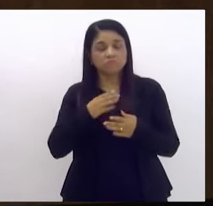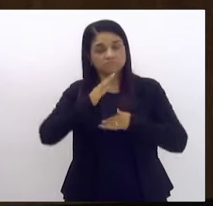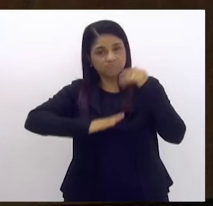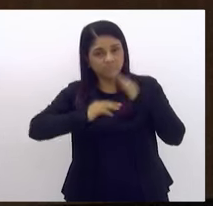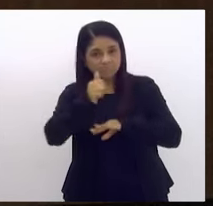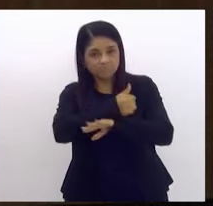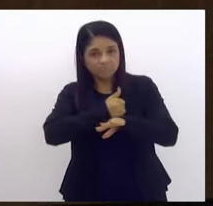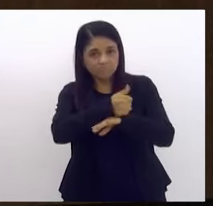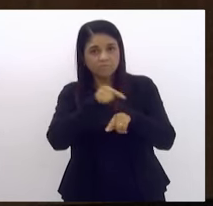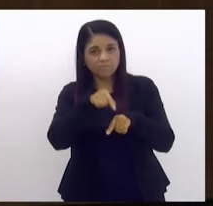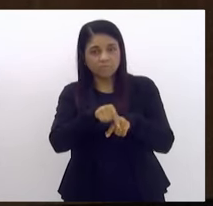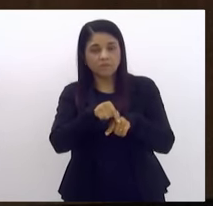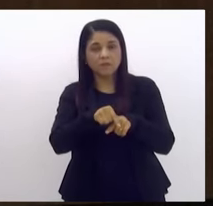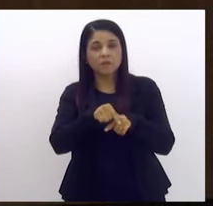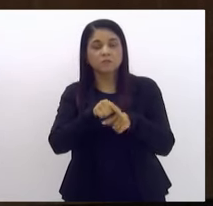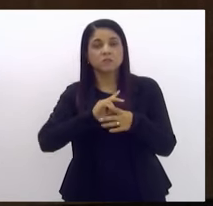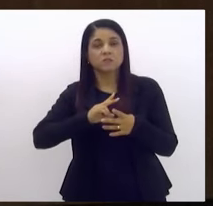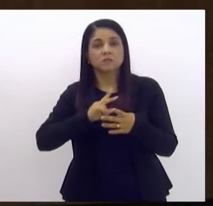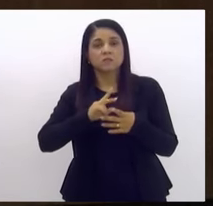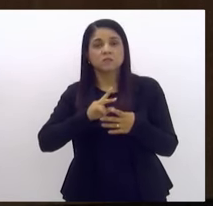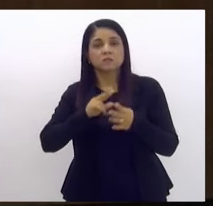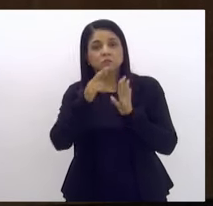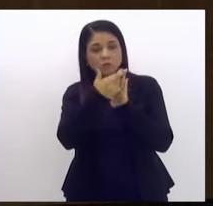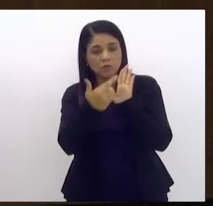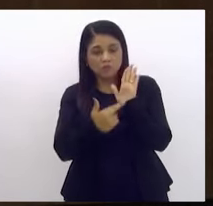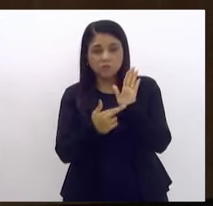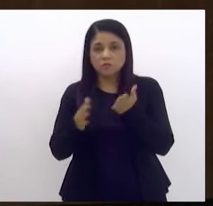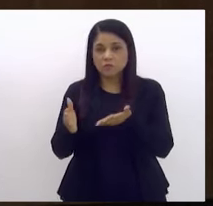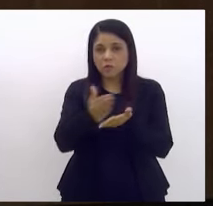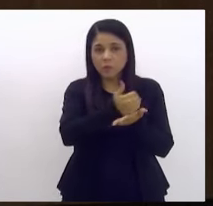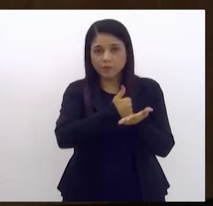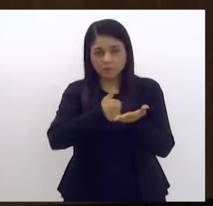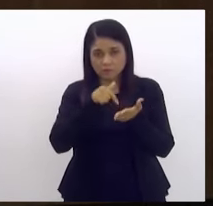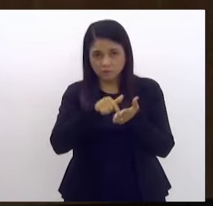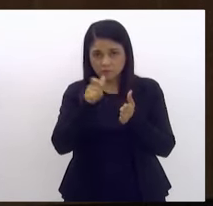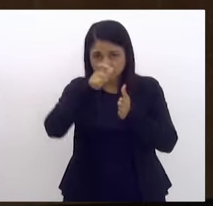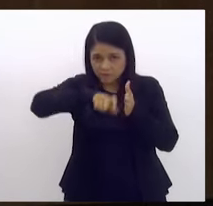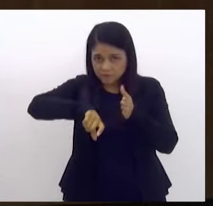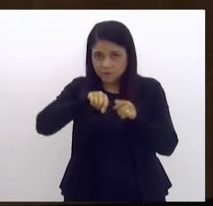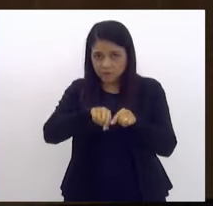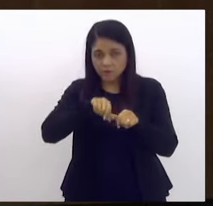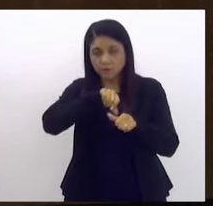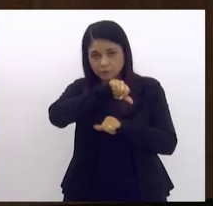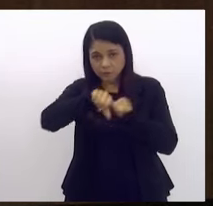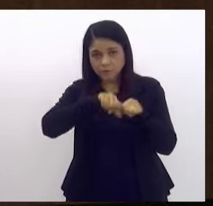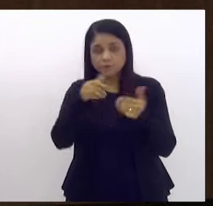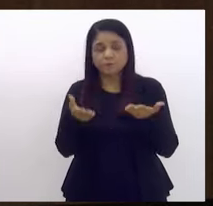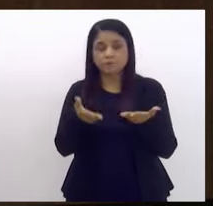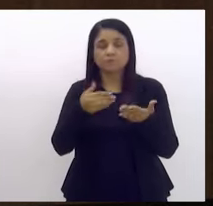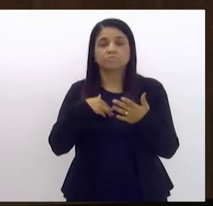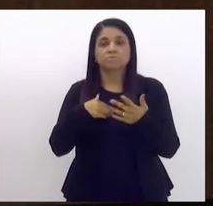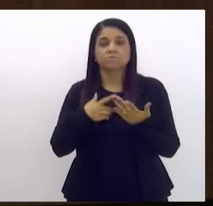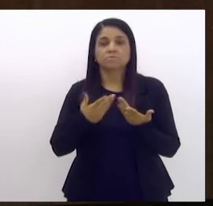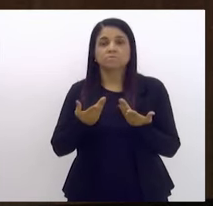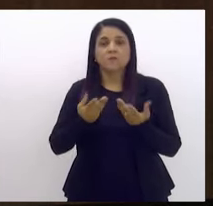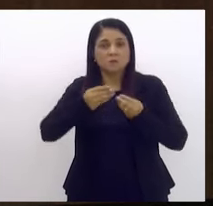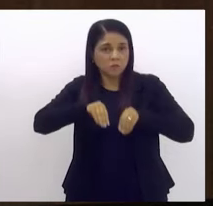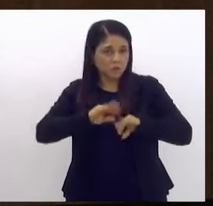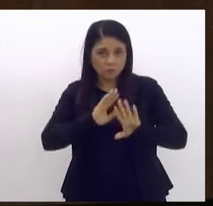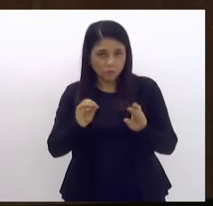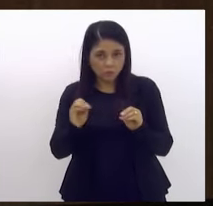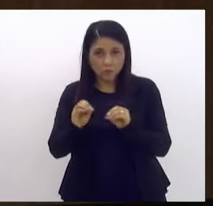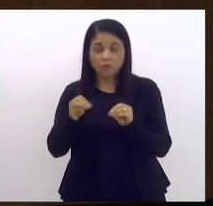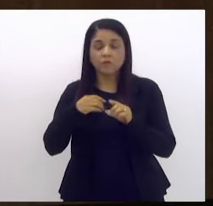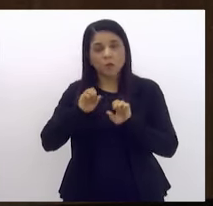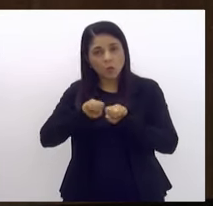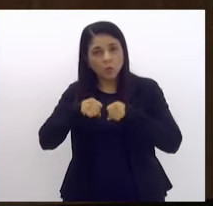não ferindo os requisitos do regime de recuperação fiscal. Assim como nós lutamos por toda a categoria de segurança pública,